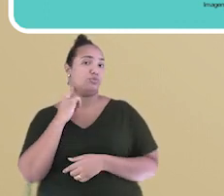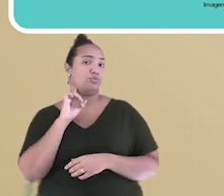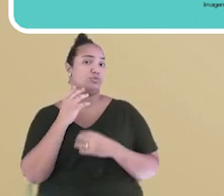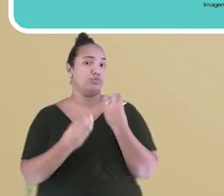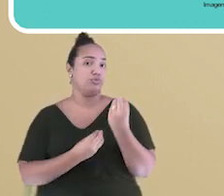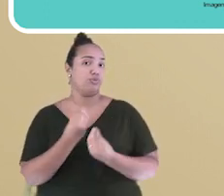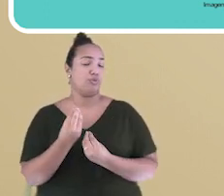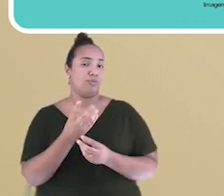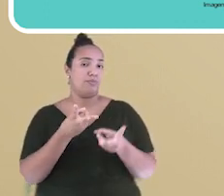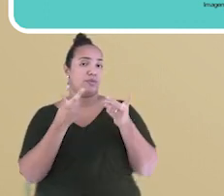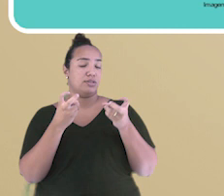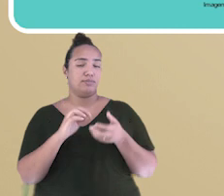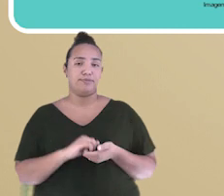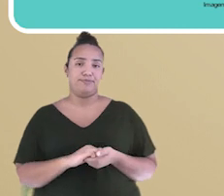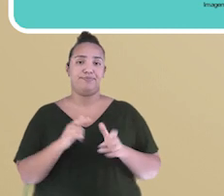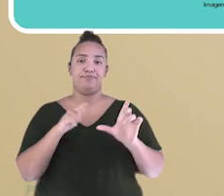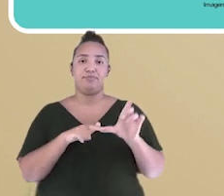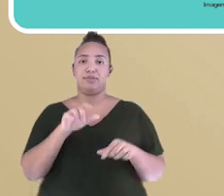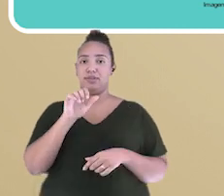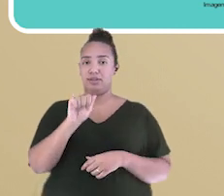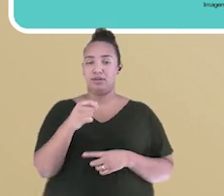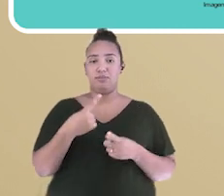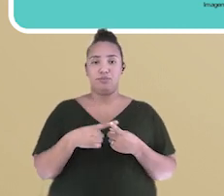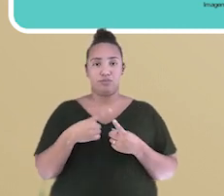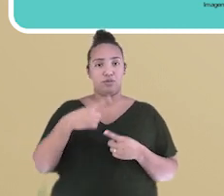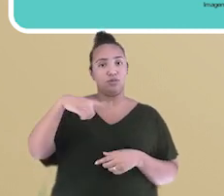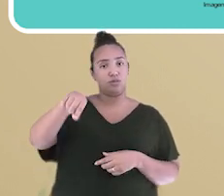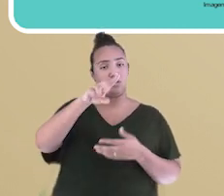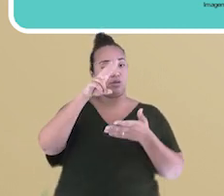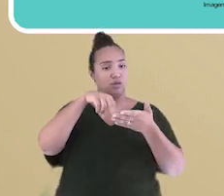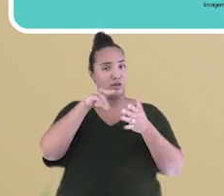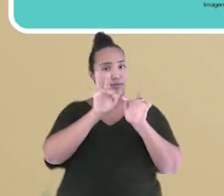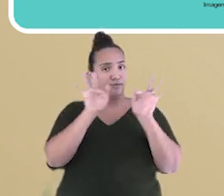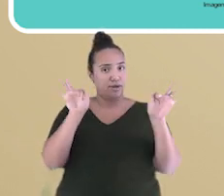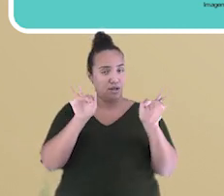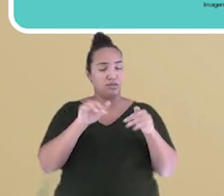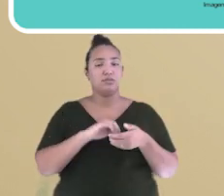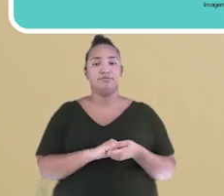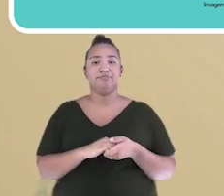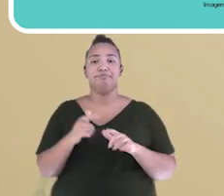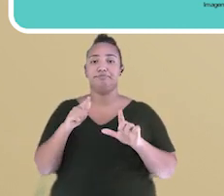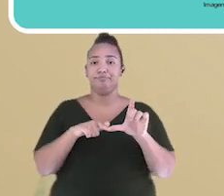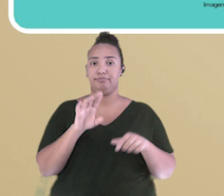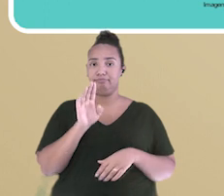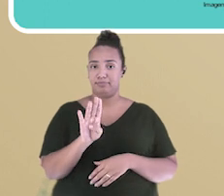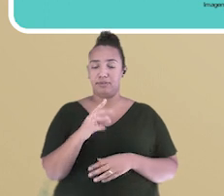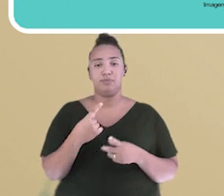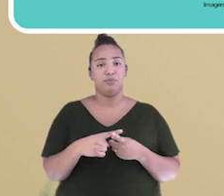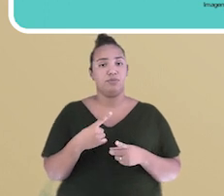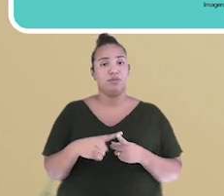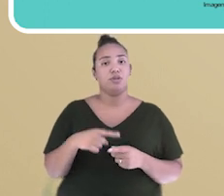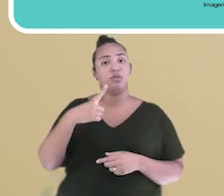na roupa da Magali? Letra A, porque lemos as falas das personagens? Letra B,